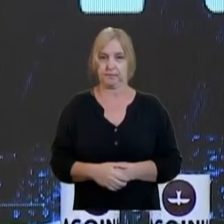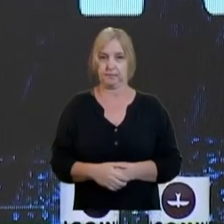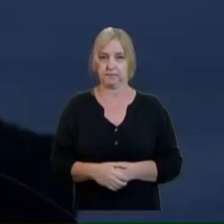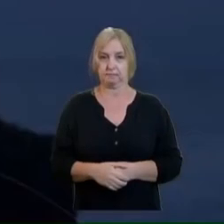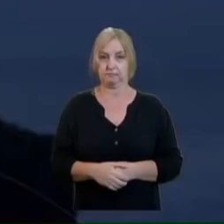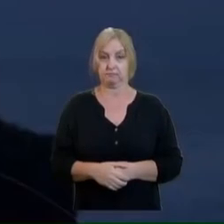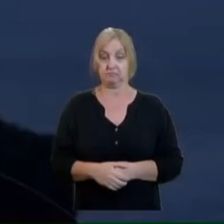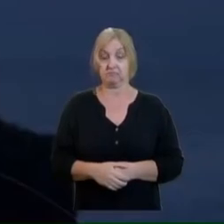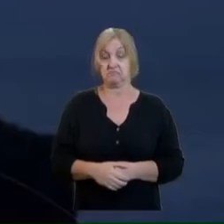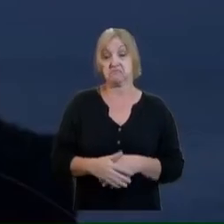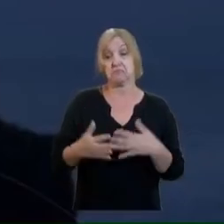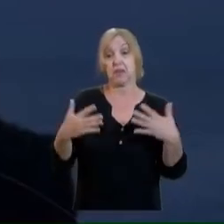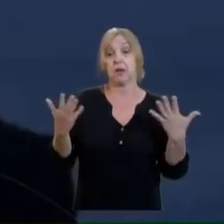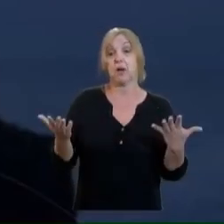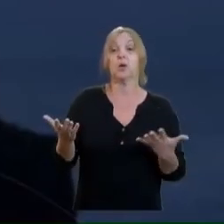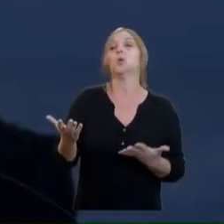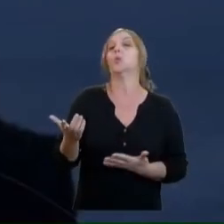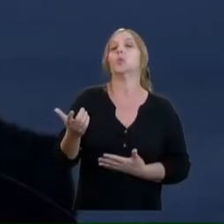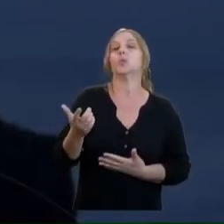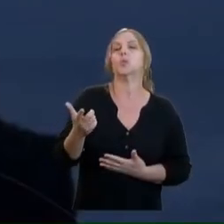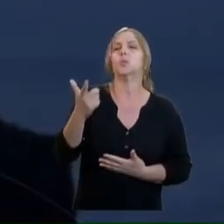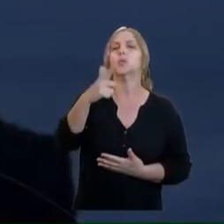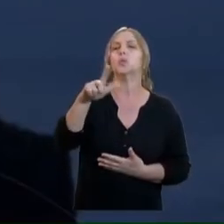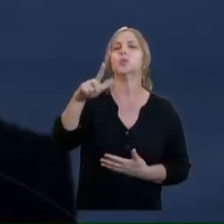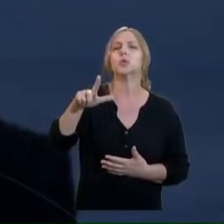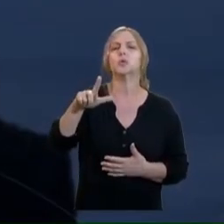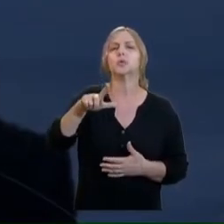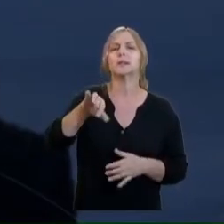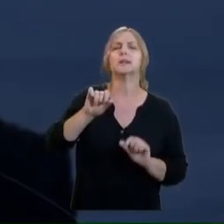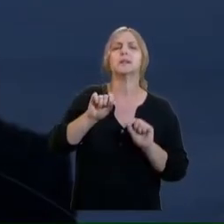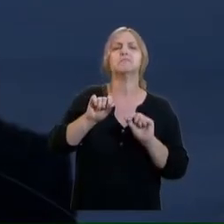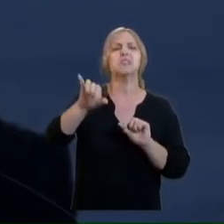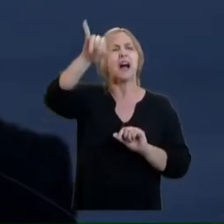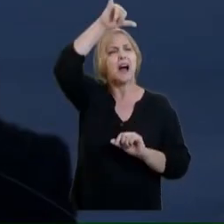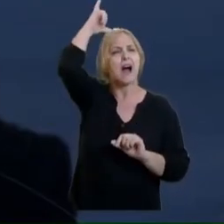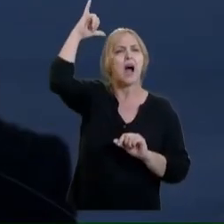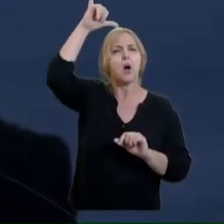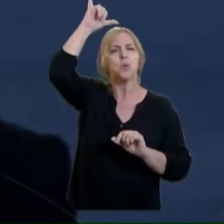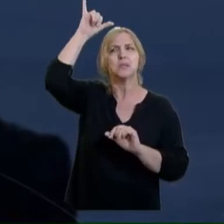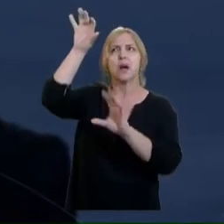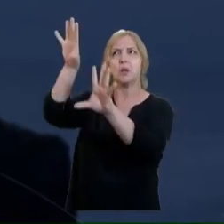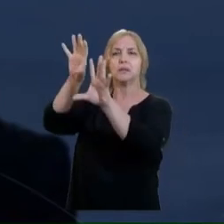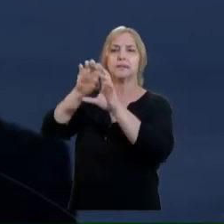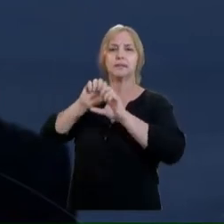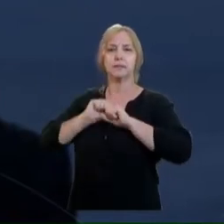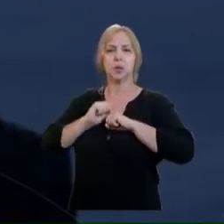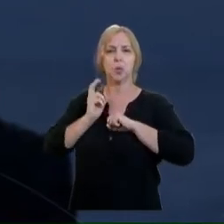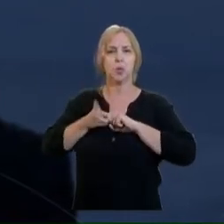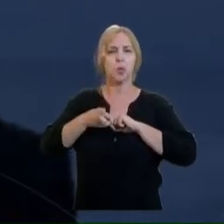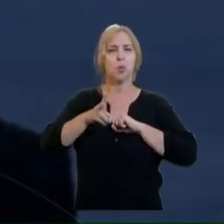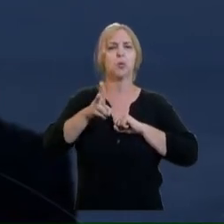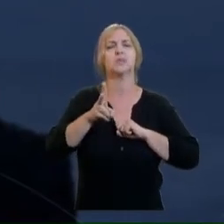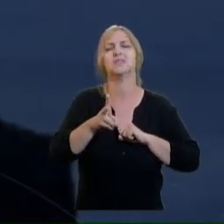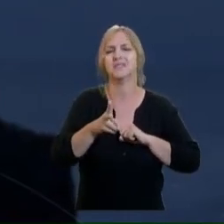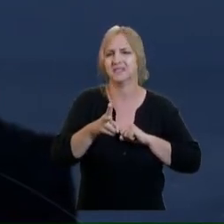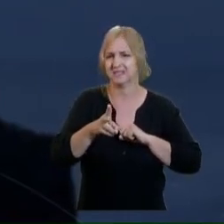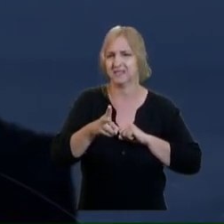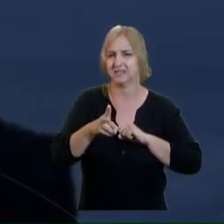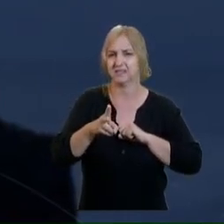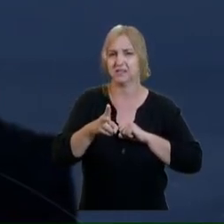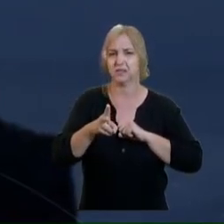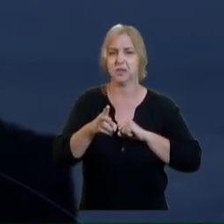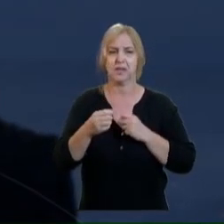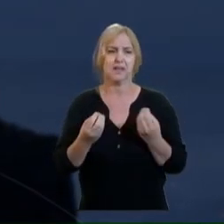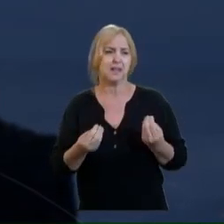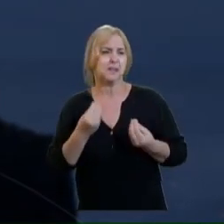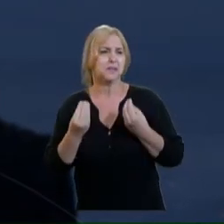quanto a vós outros, a unção que dele recebestes permanece em vós, e não tendes necessidade de ir ao